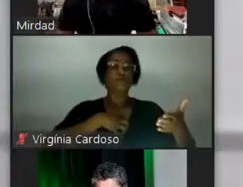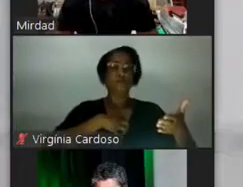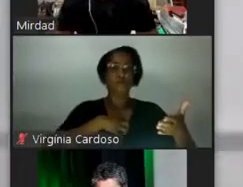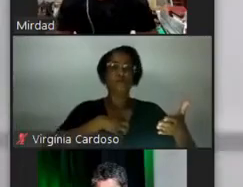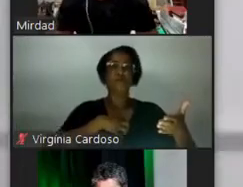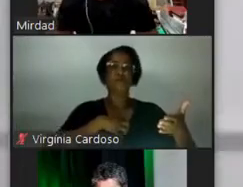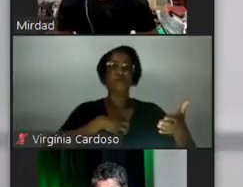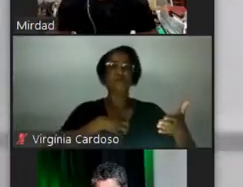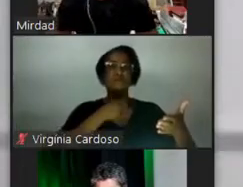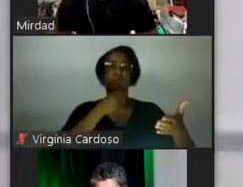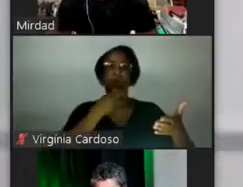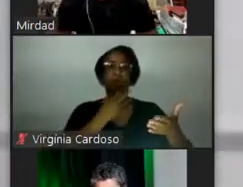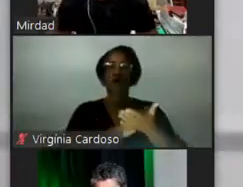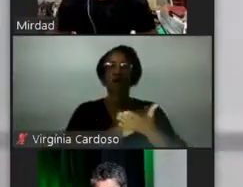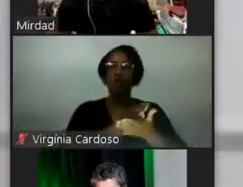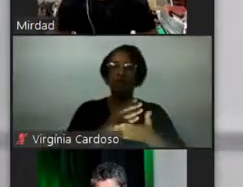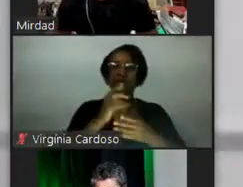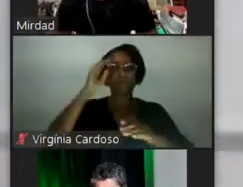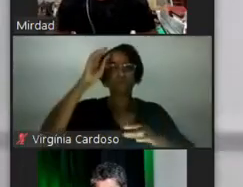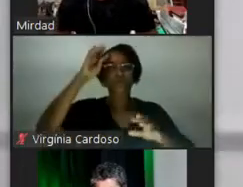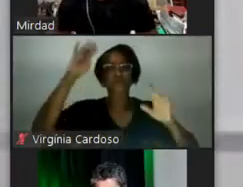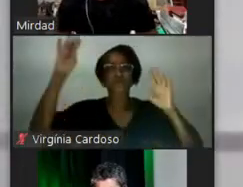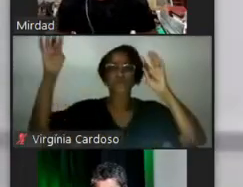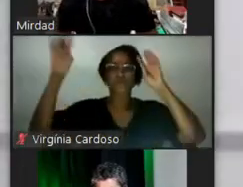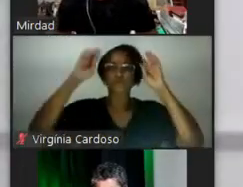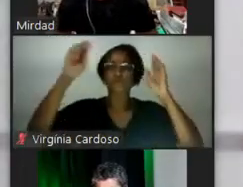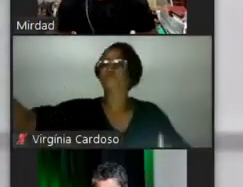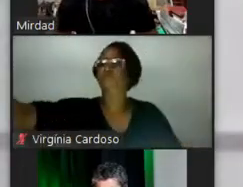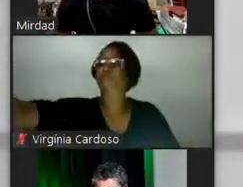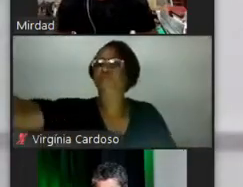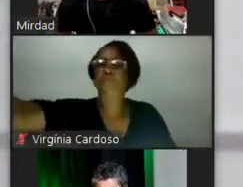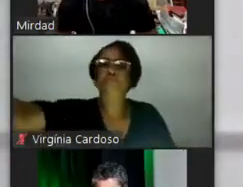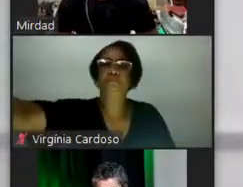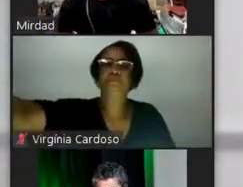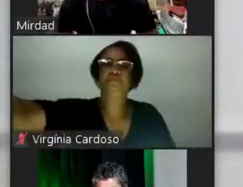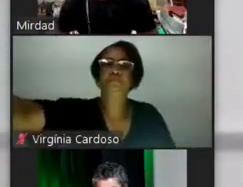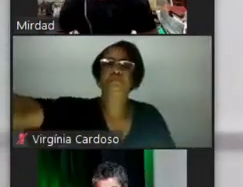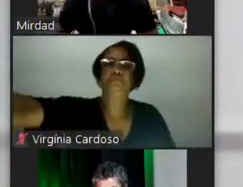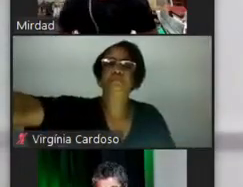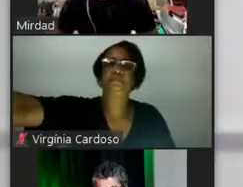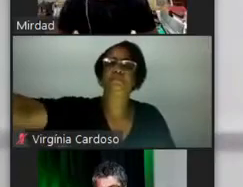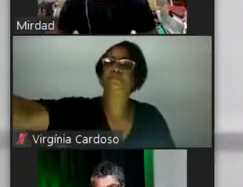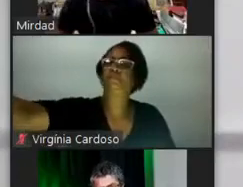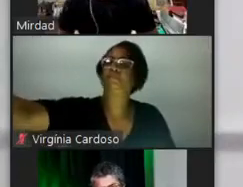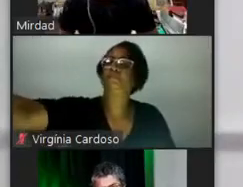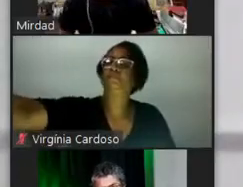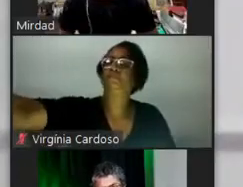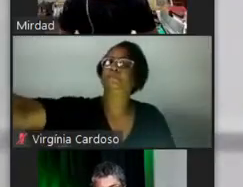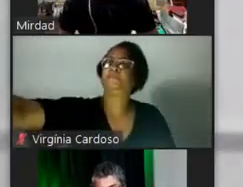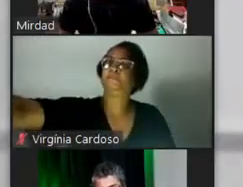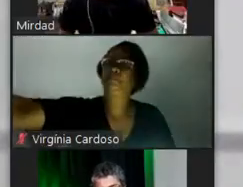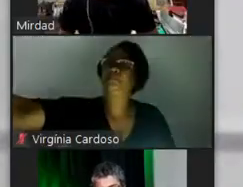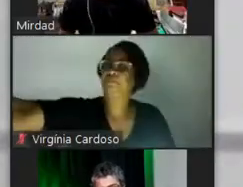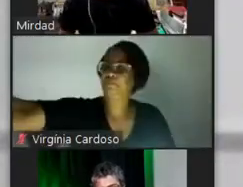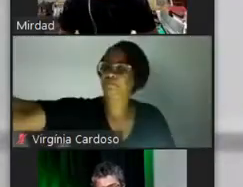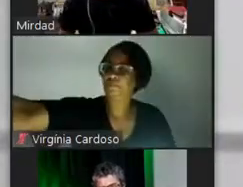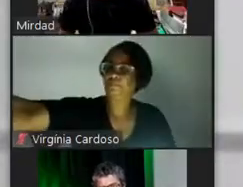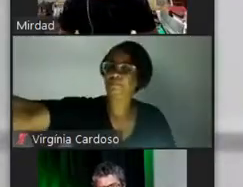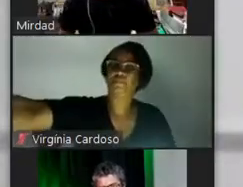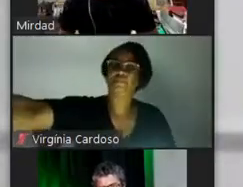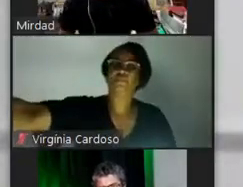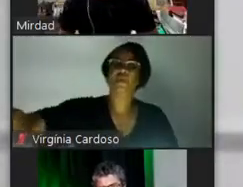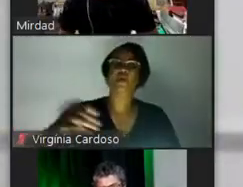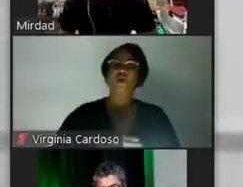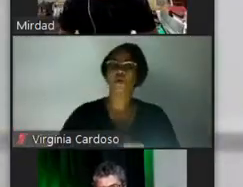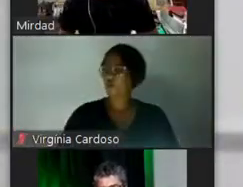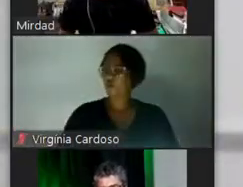e começasse a se imaginar ele escrevendo, que ele se metesse no livro. Então, assim, eu começo a jogar as